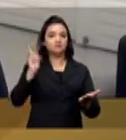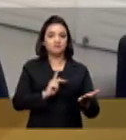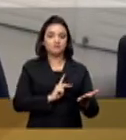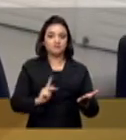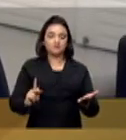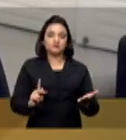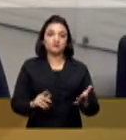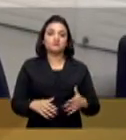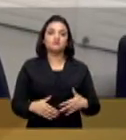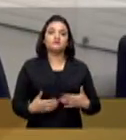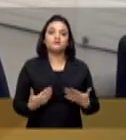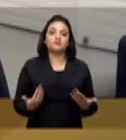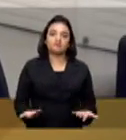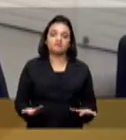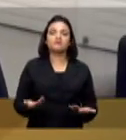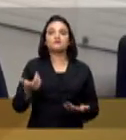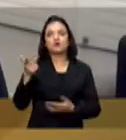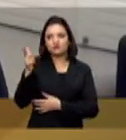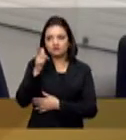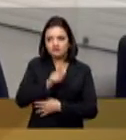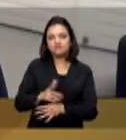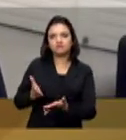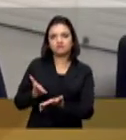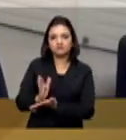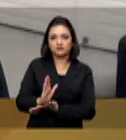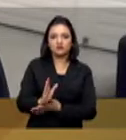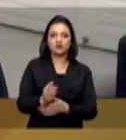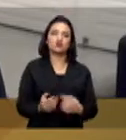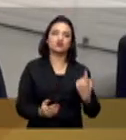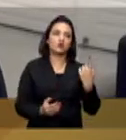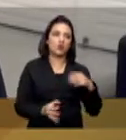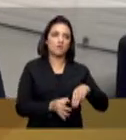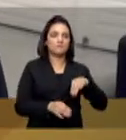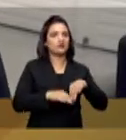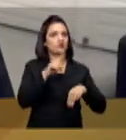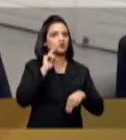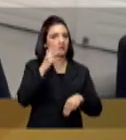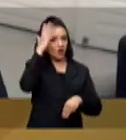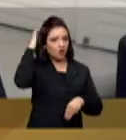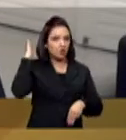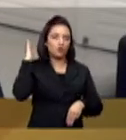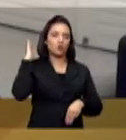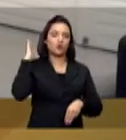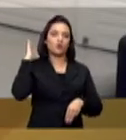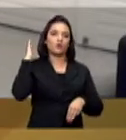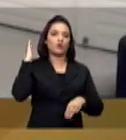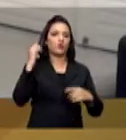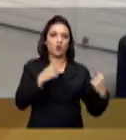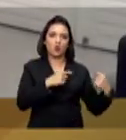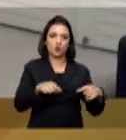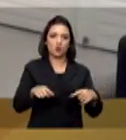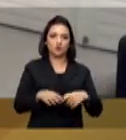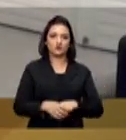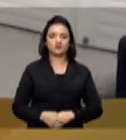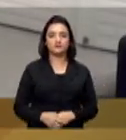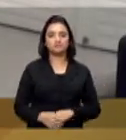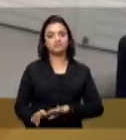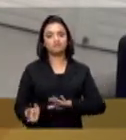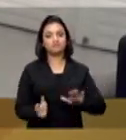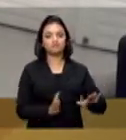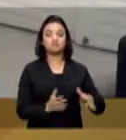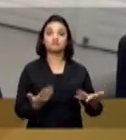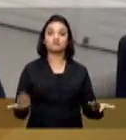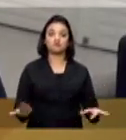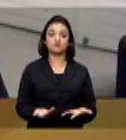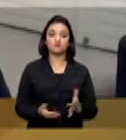nesse caso, é vencido o ministro Marco Aurélio. Chamo agora julgamento